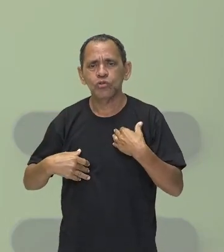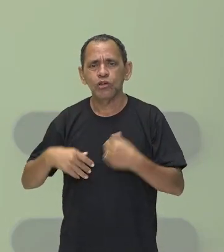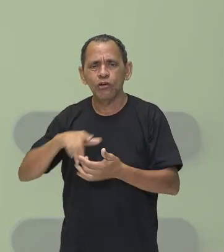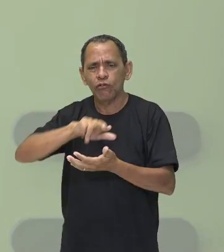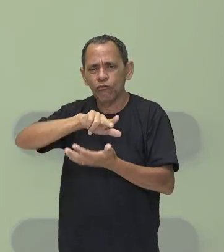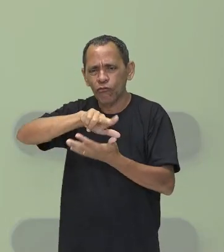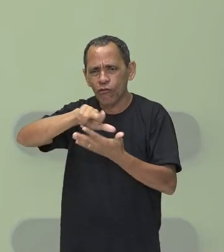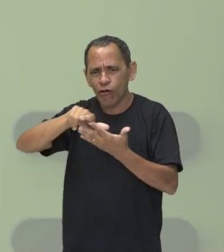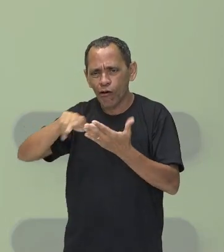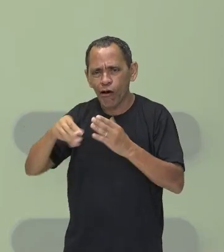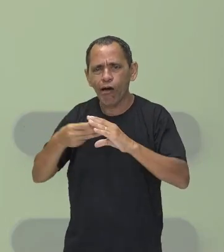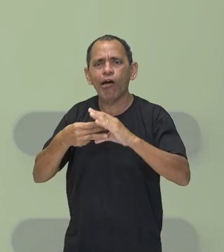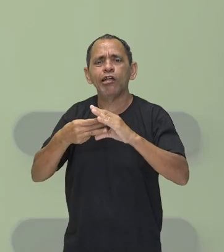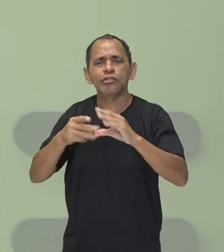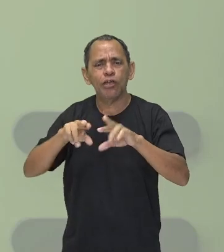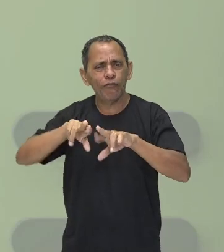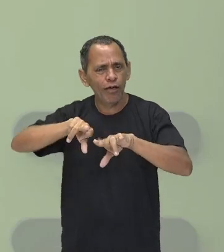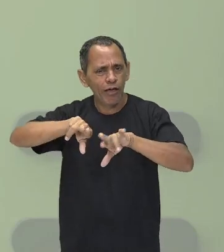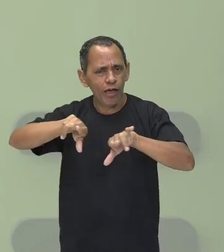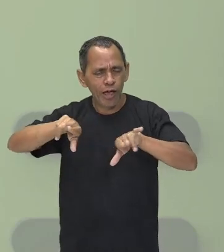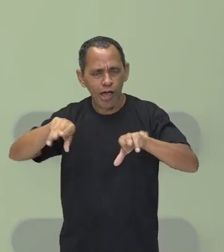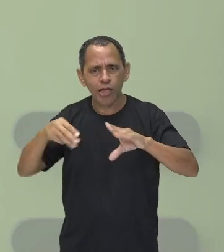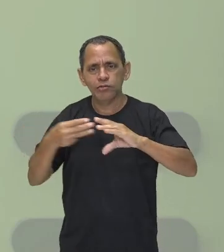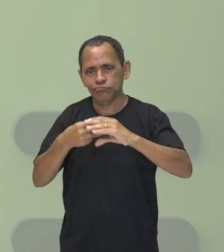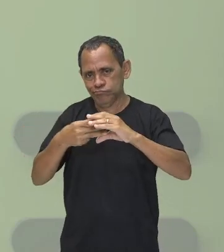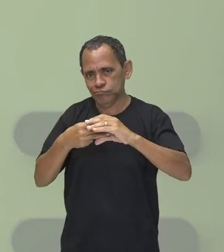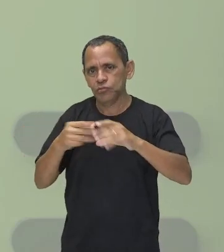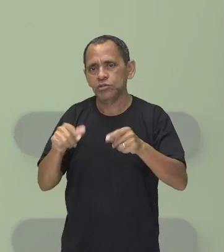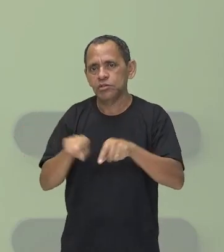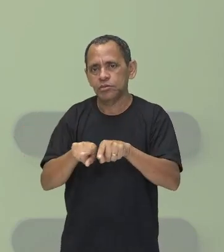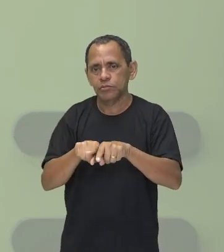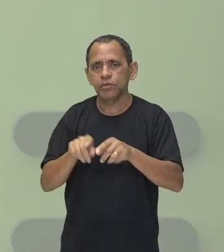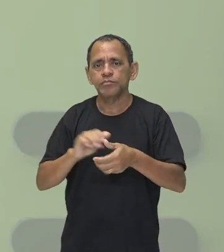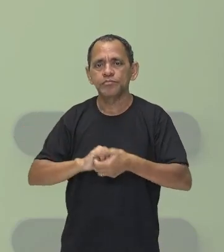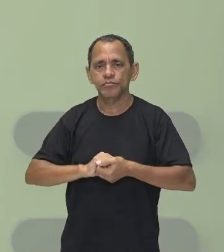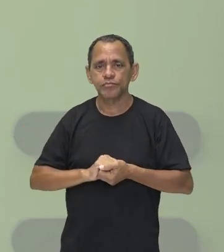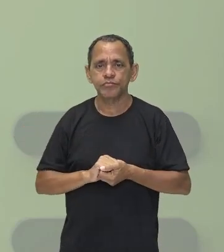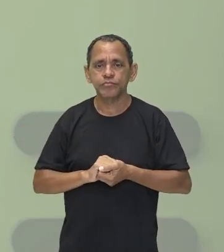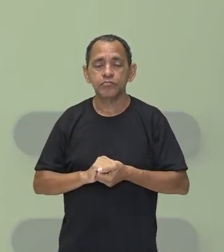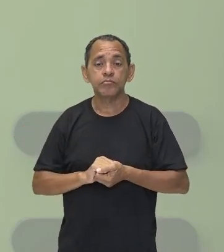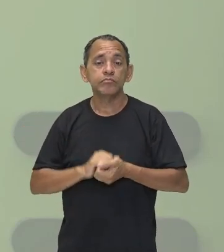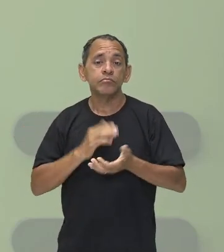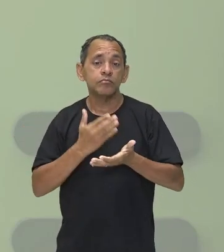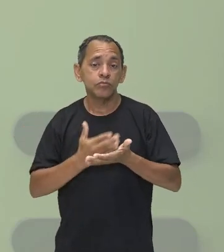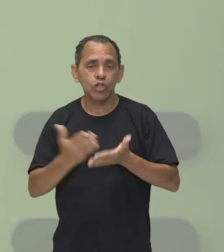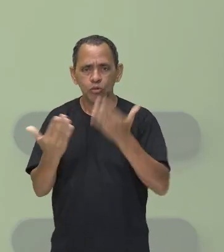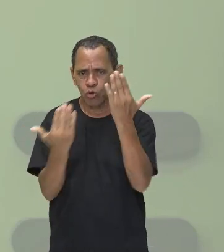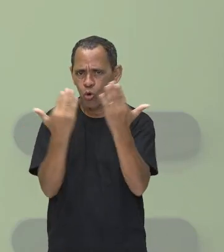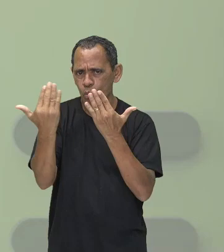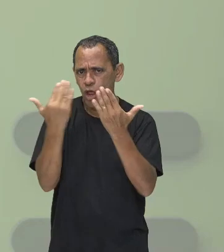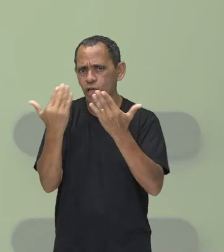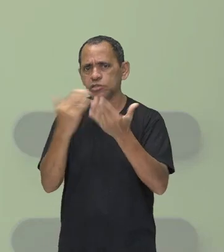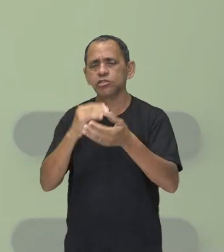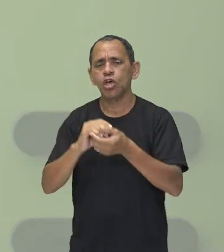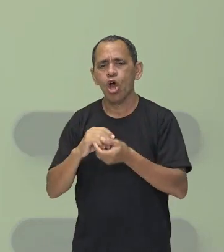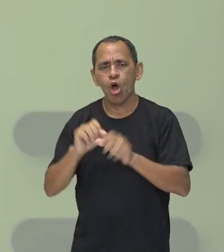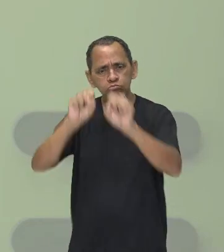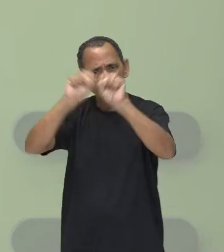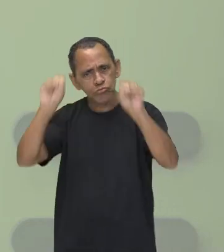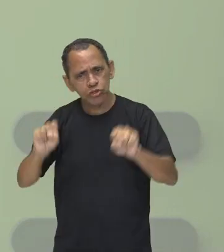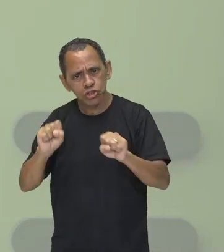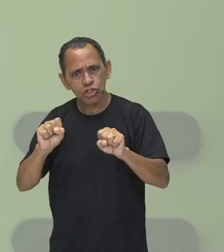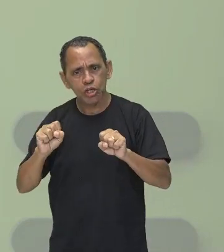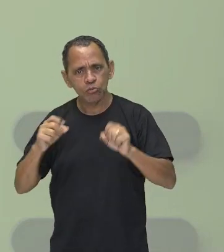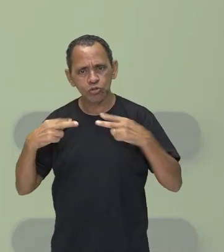compor o corpo humano. Partindo mais uma vez do princípio que a gente está fazendo a analogia aqui do sistema digestório